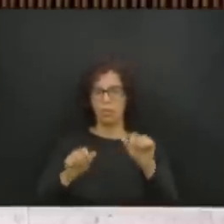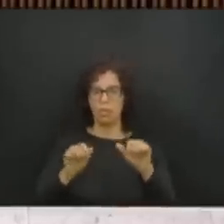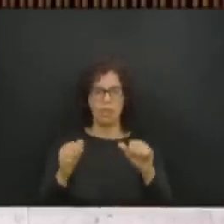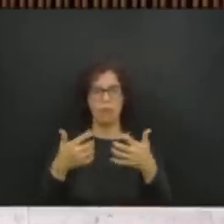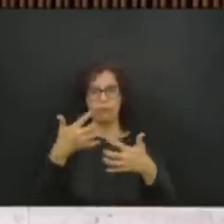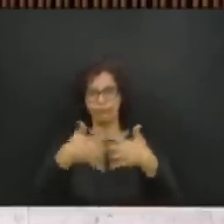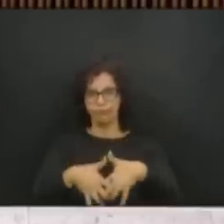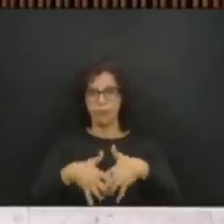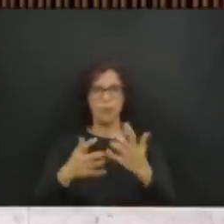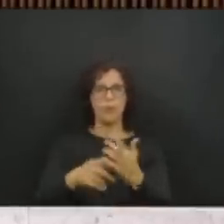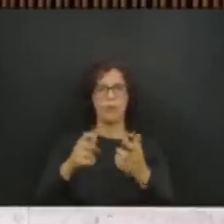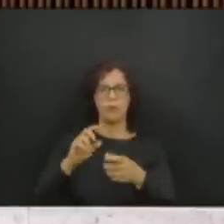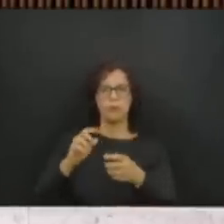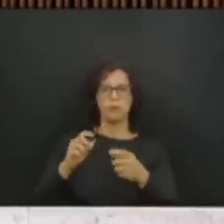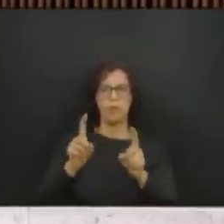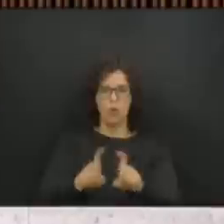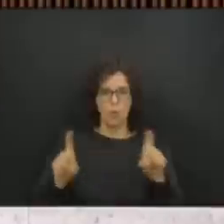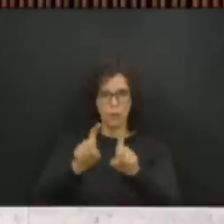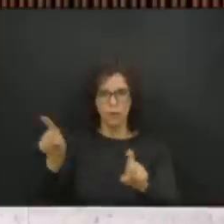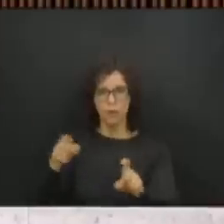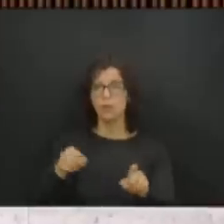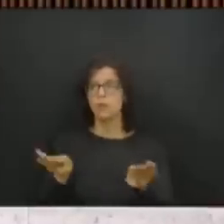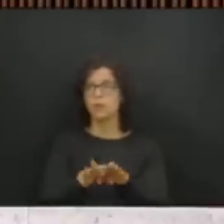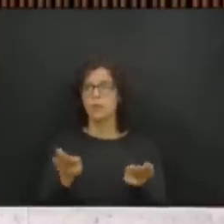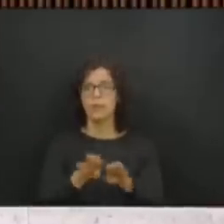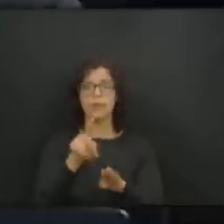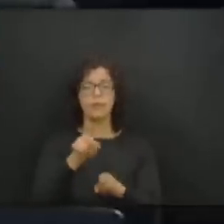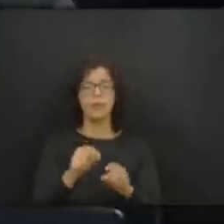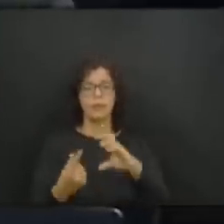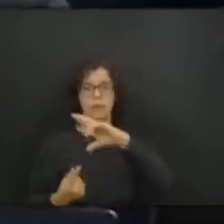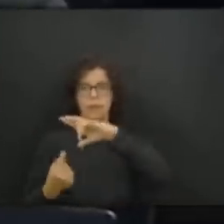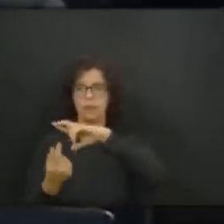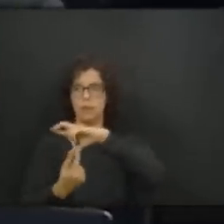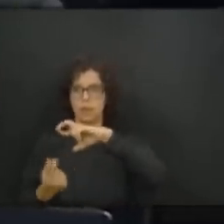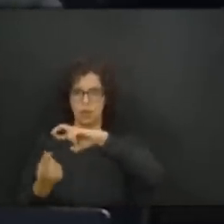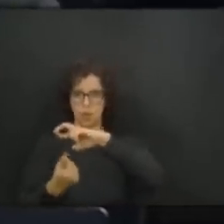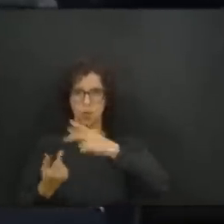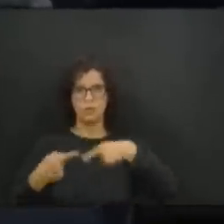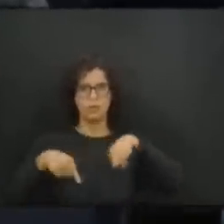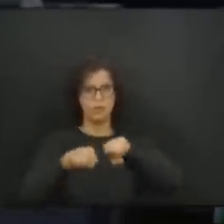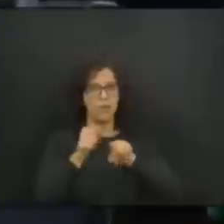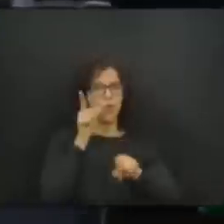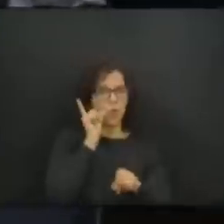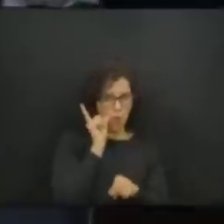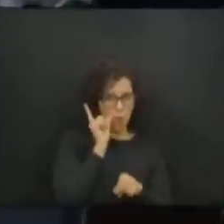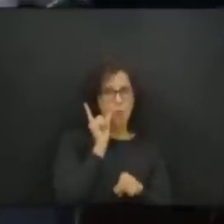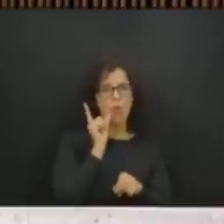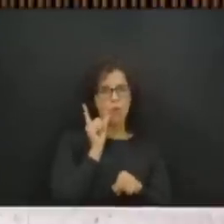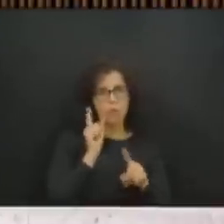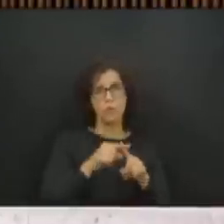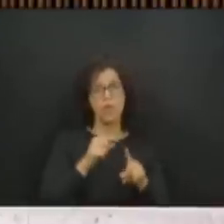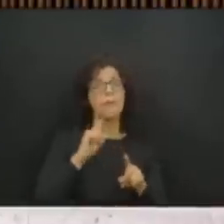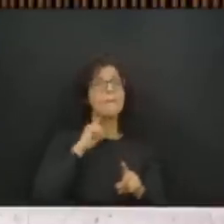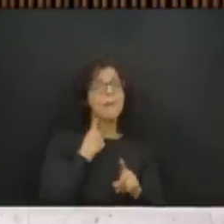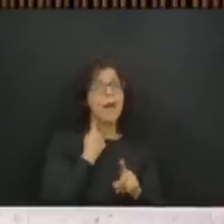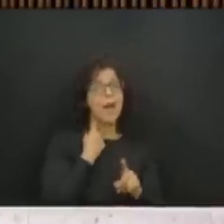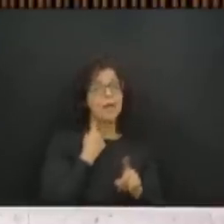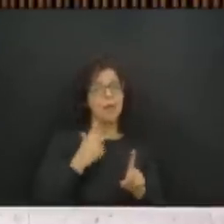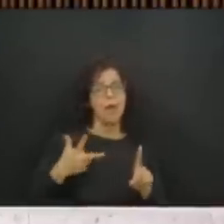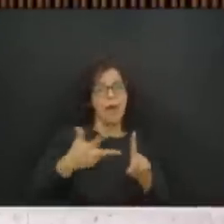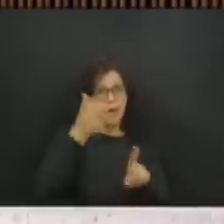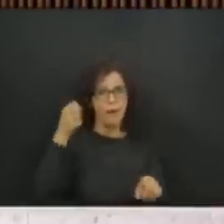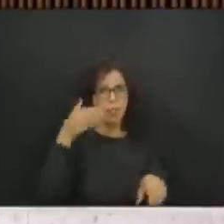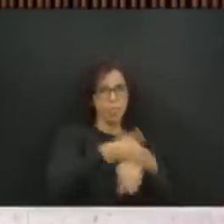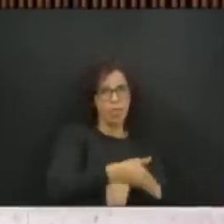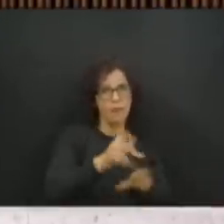já soube também que o Tribunal de Contas Voltou desde Maio não estava com o seu site vai voltou agora operar e